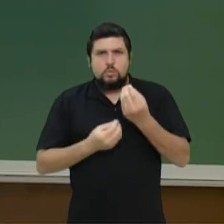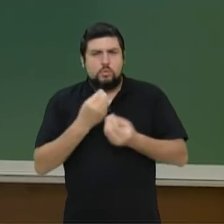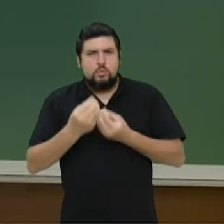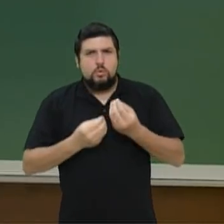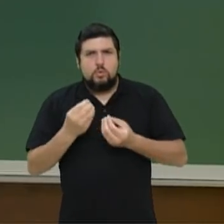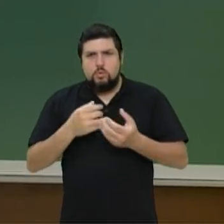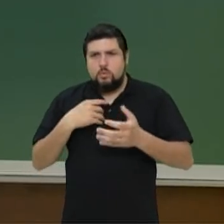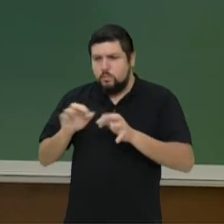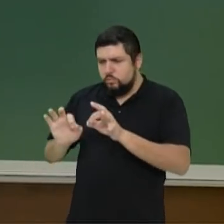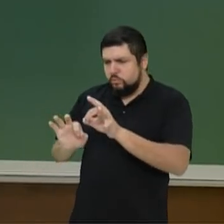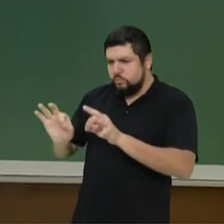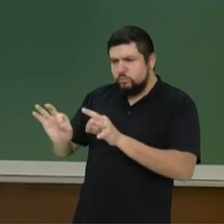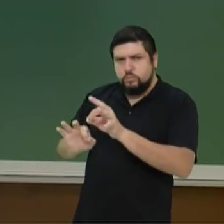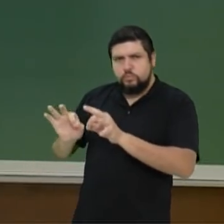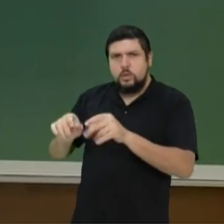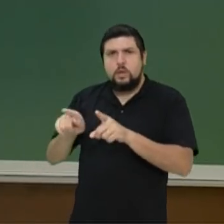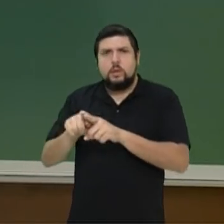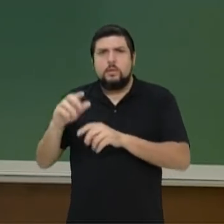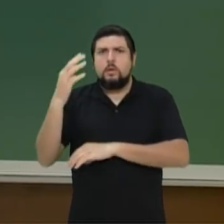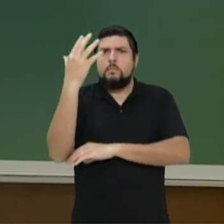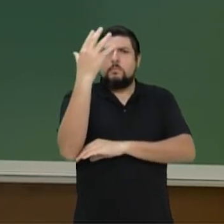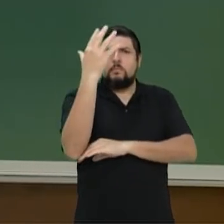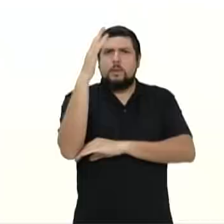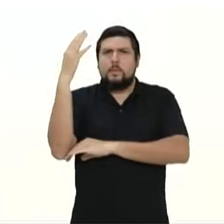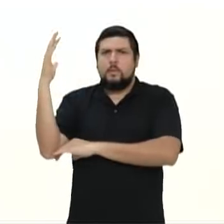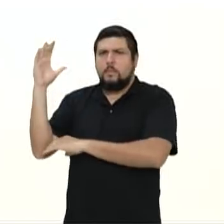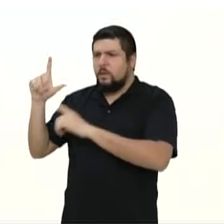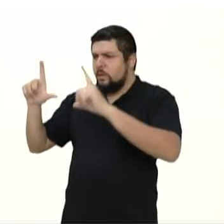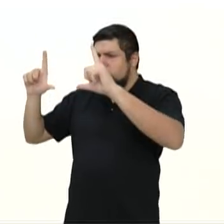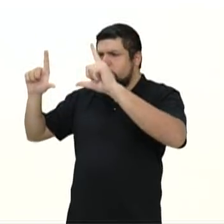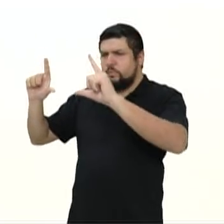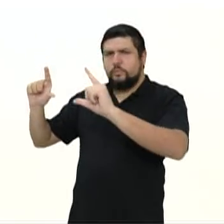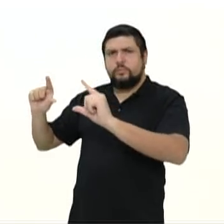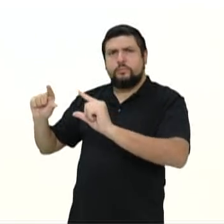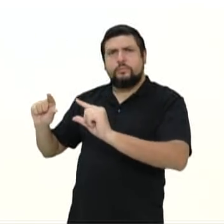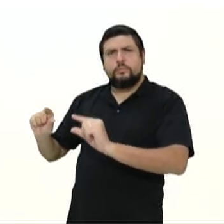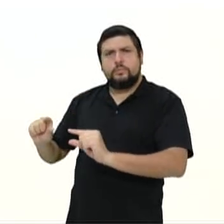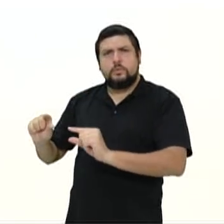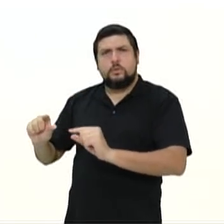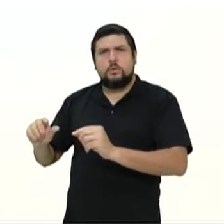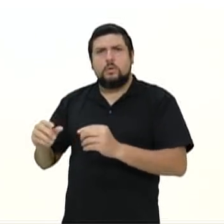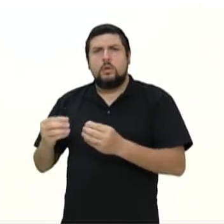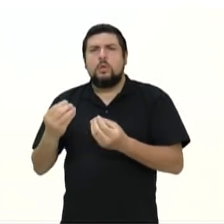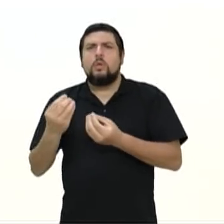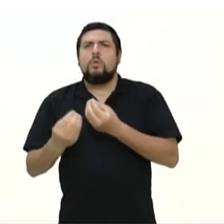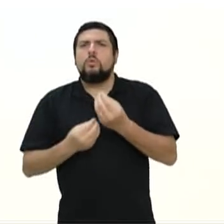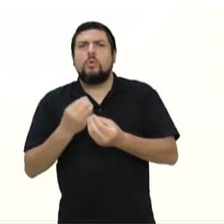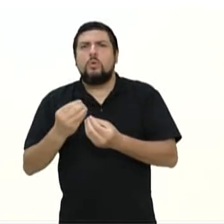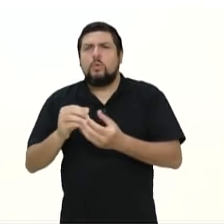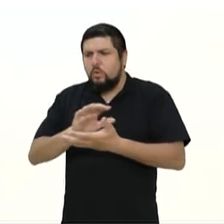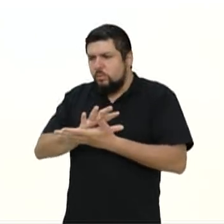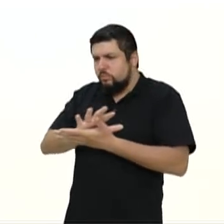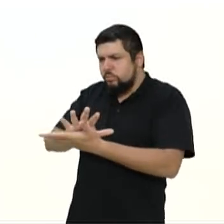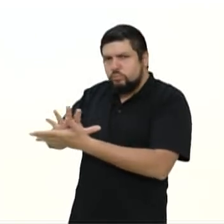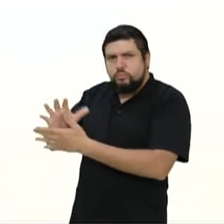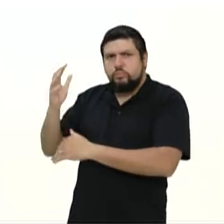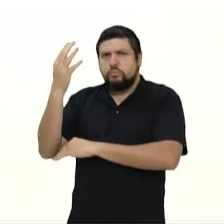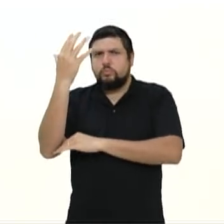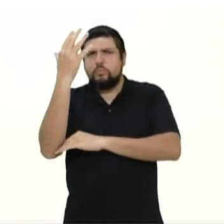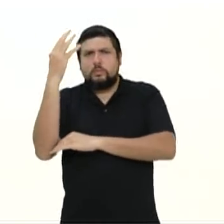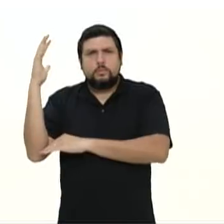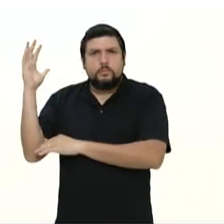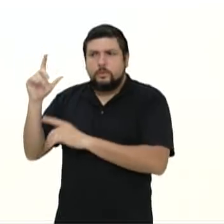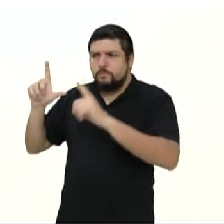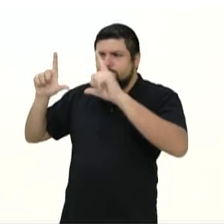remediação, né, do impacto ambiental, então pode ser assim, a atenuação desse impacto ambiental, não